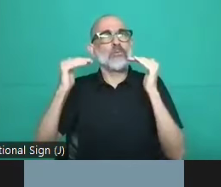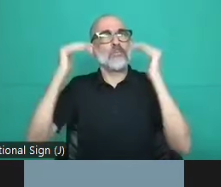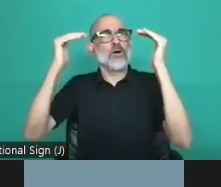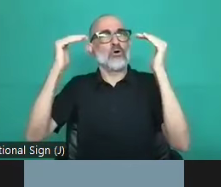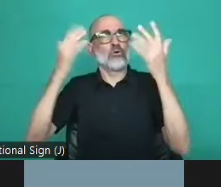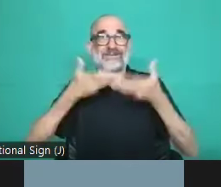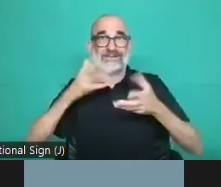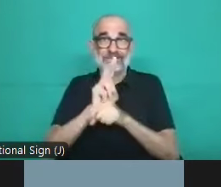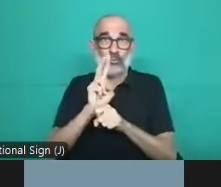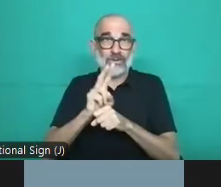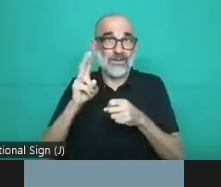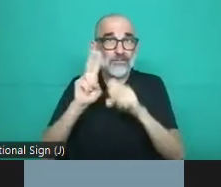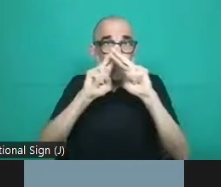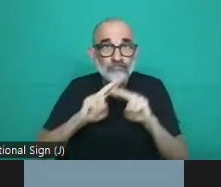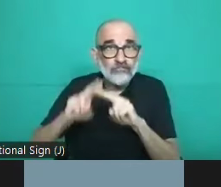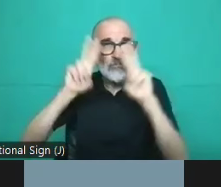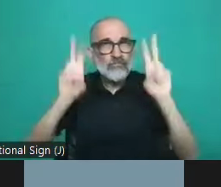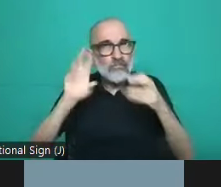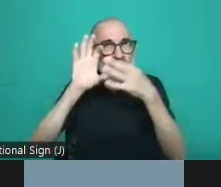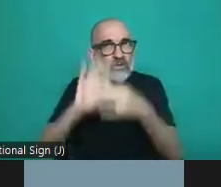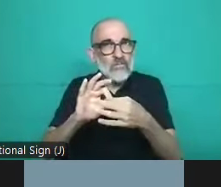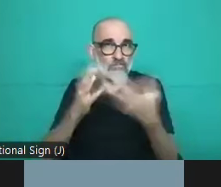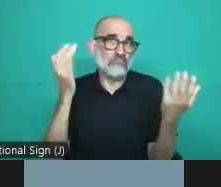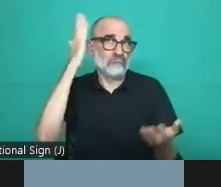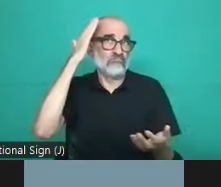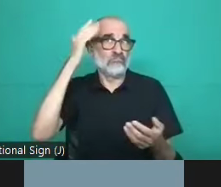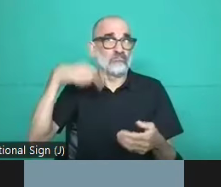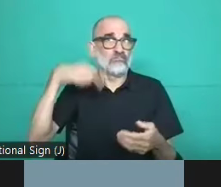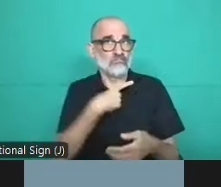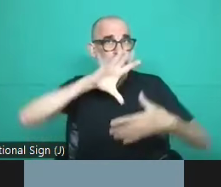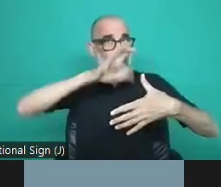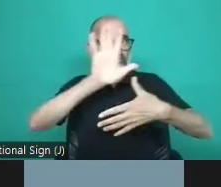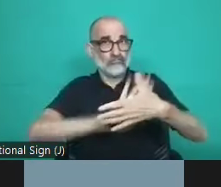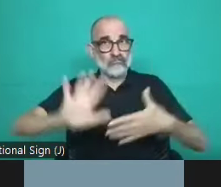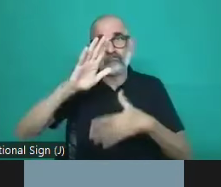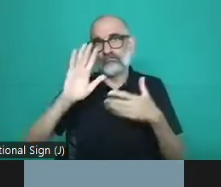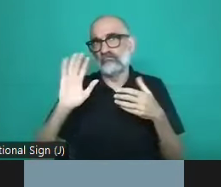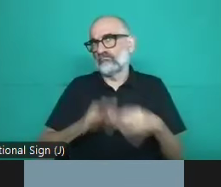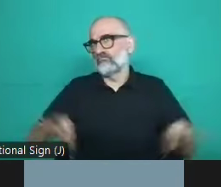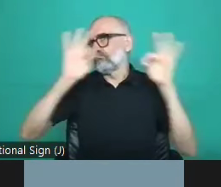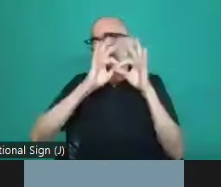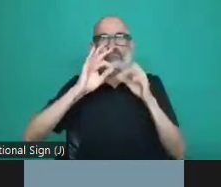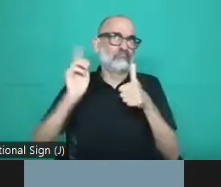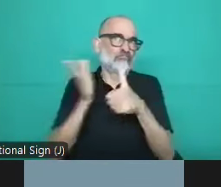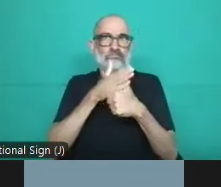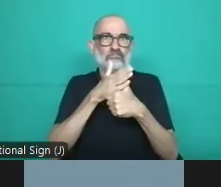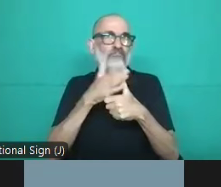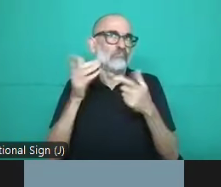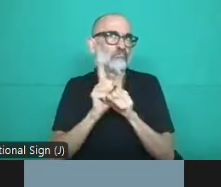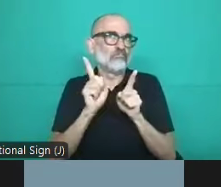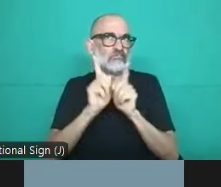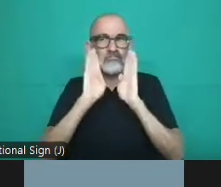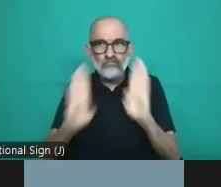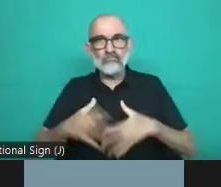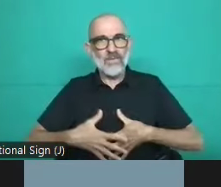é atendimento da gravidez, parto e pós-parto. Temos o prazer